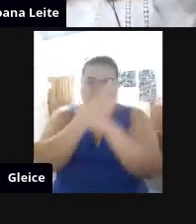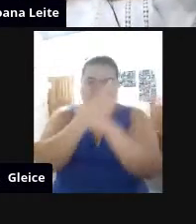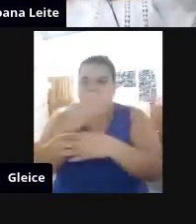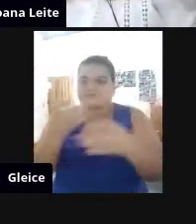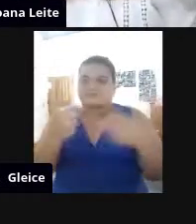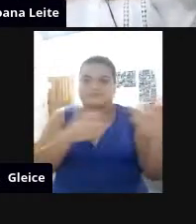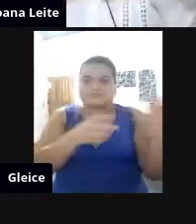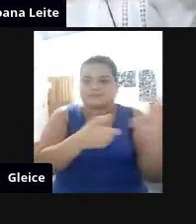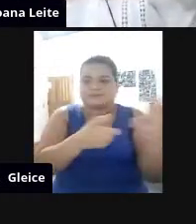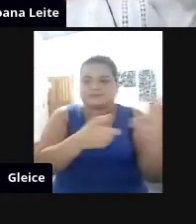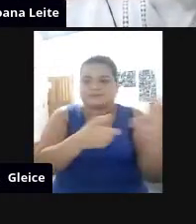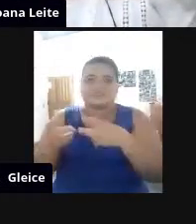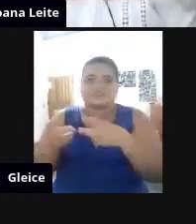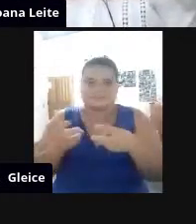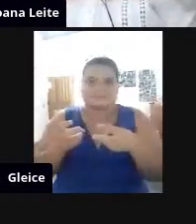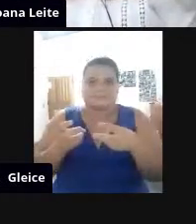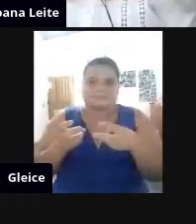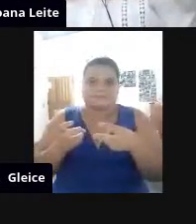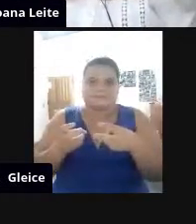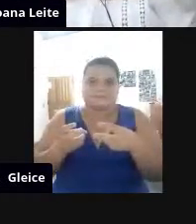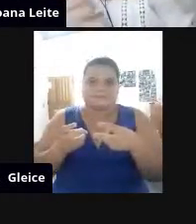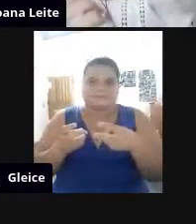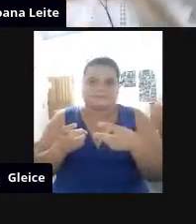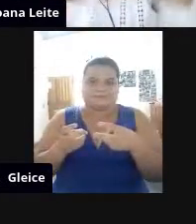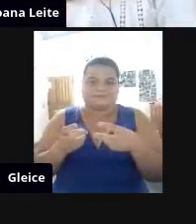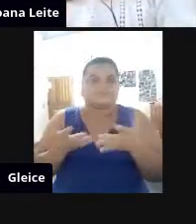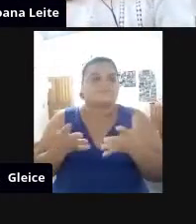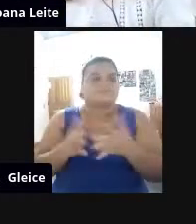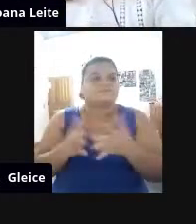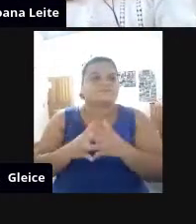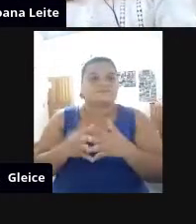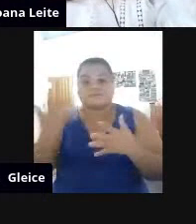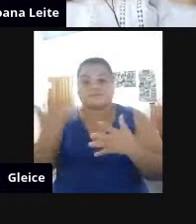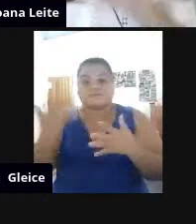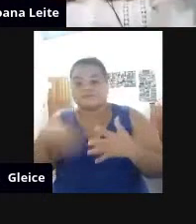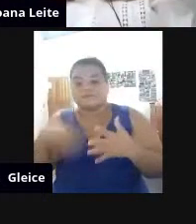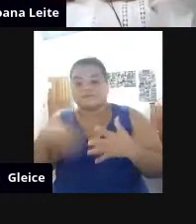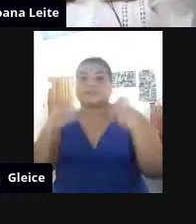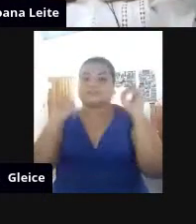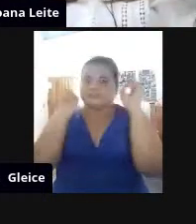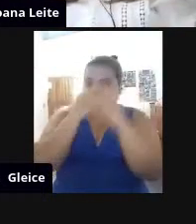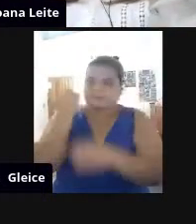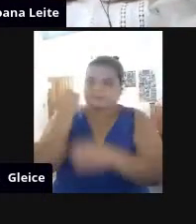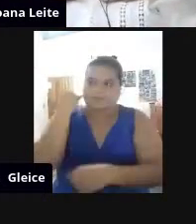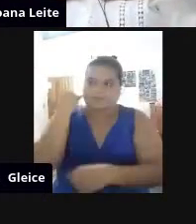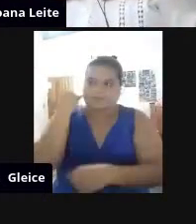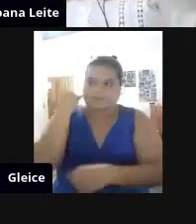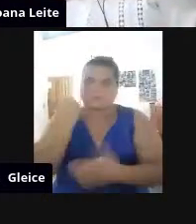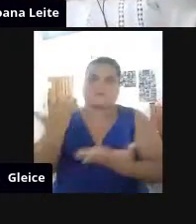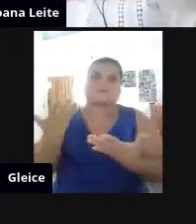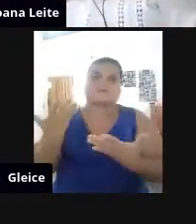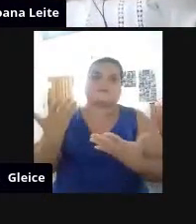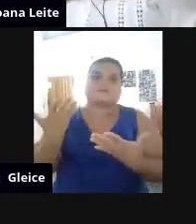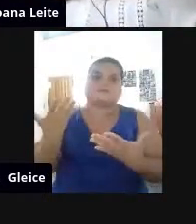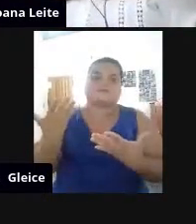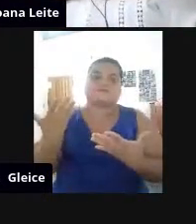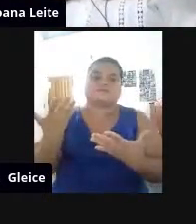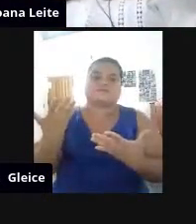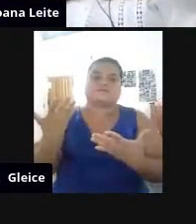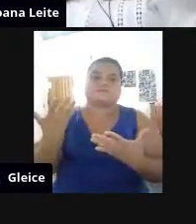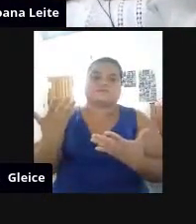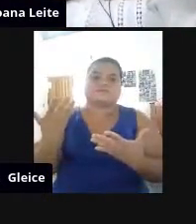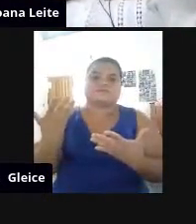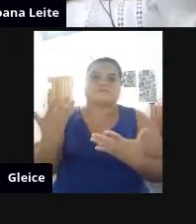realizar aquela dieta. Tanto tem uma informação da Sociedade Brasileira de Pediatria, que